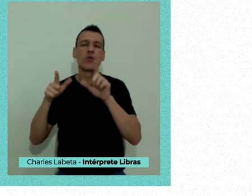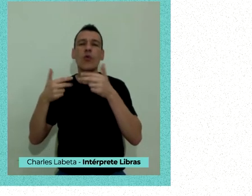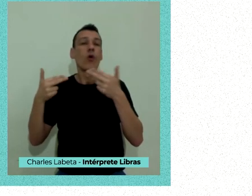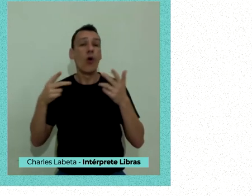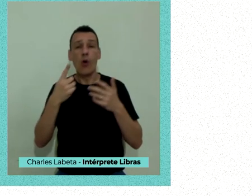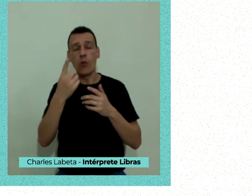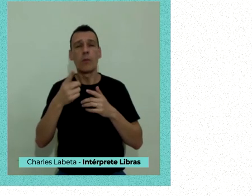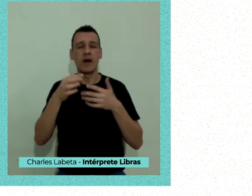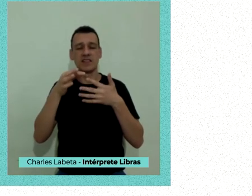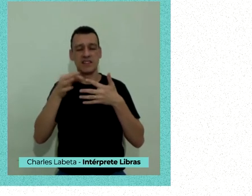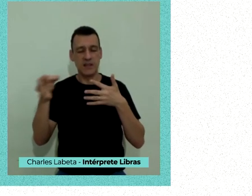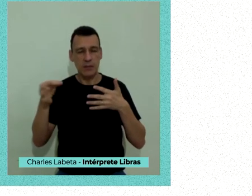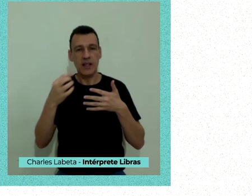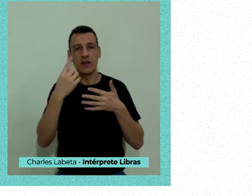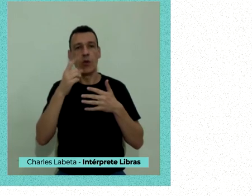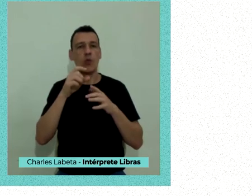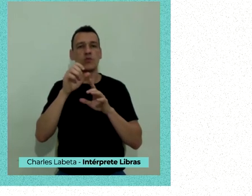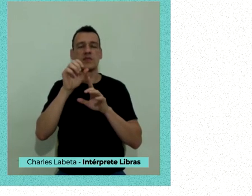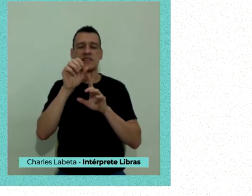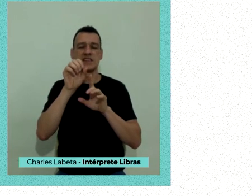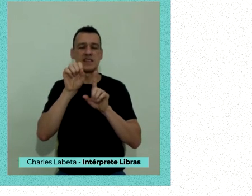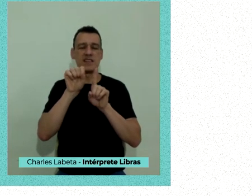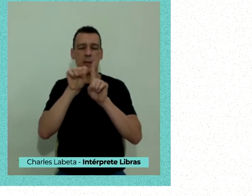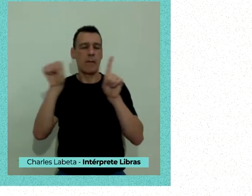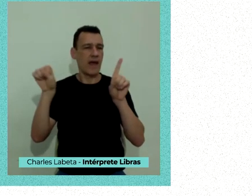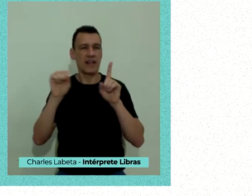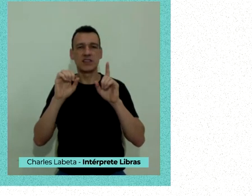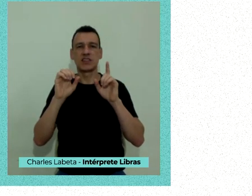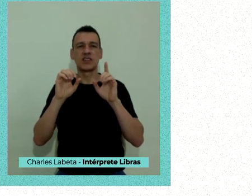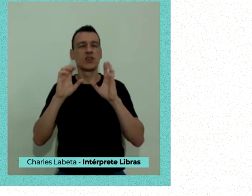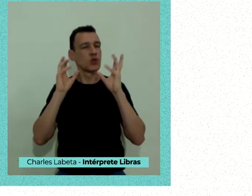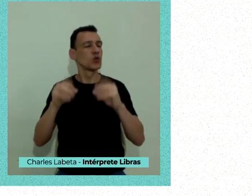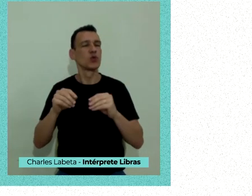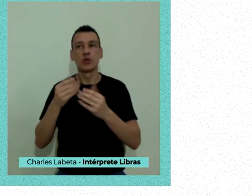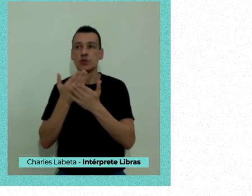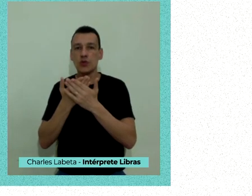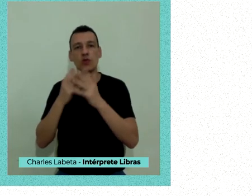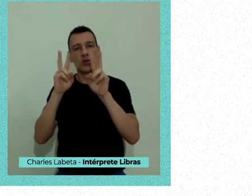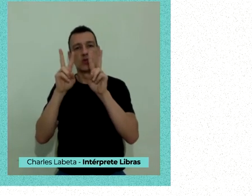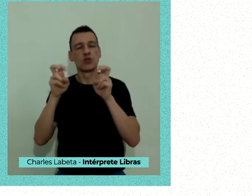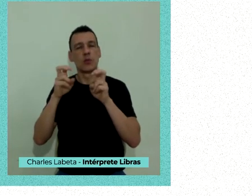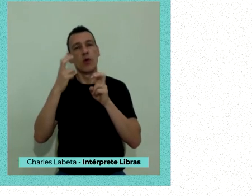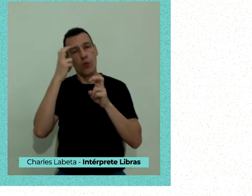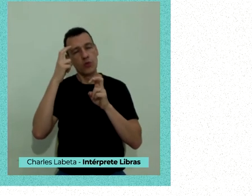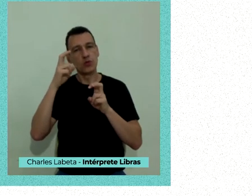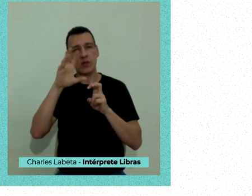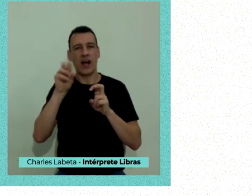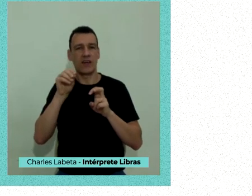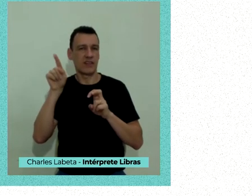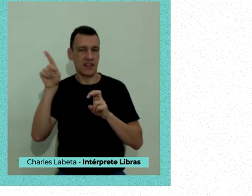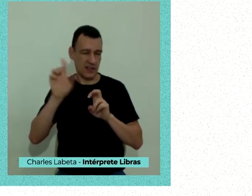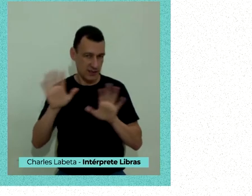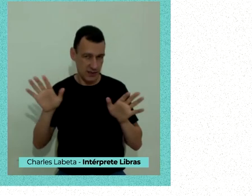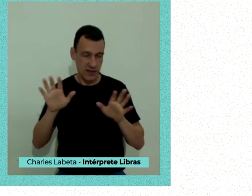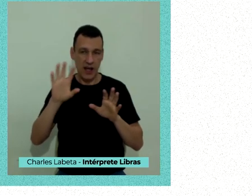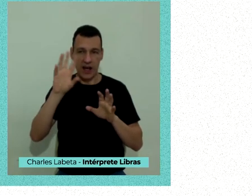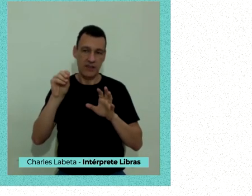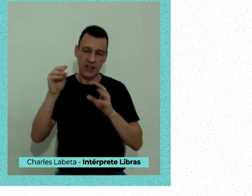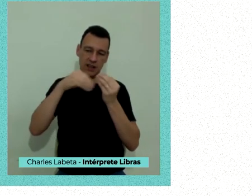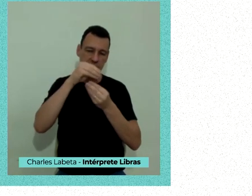inteiro sobre a cultura africana e afro-brasileira. Ou se tiveram, foi de uma forma muito...